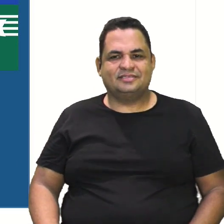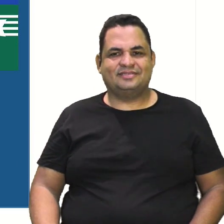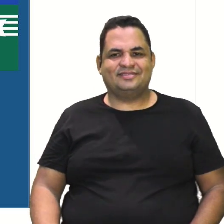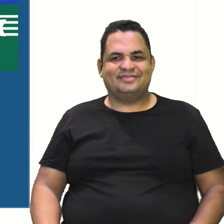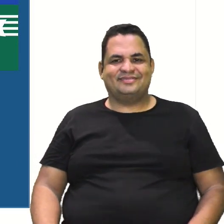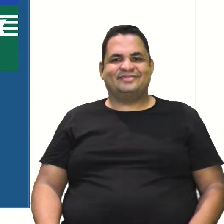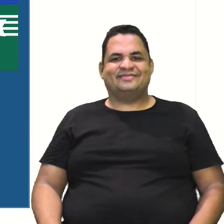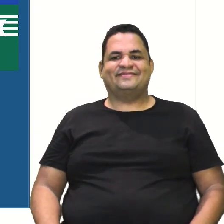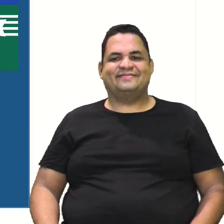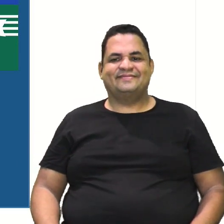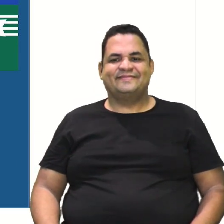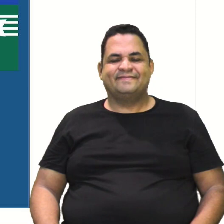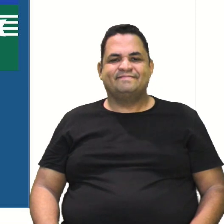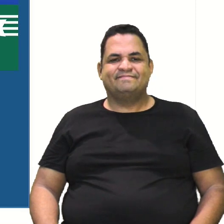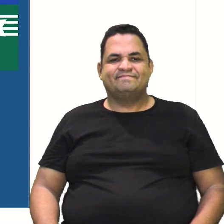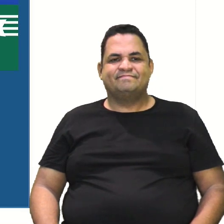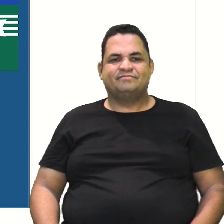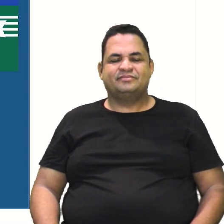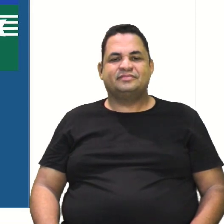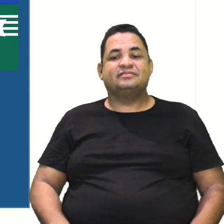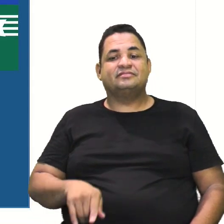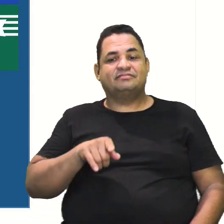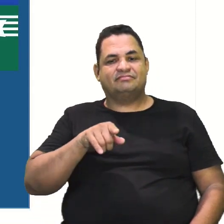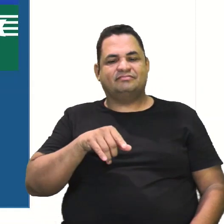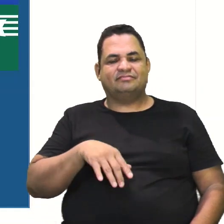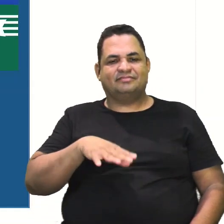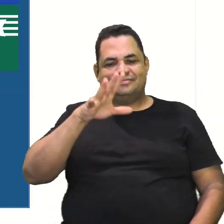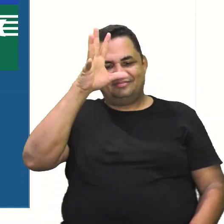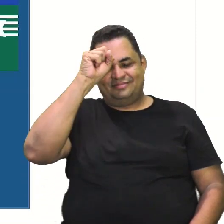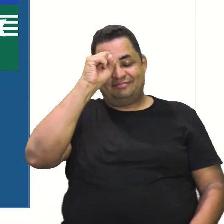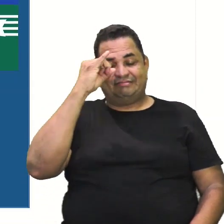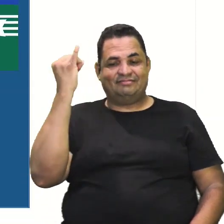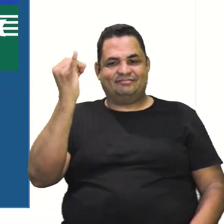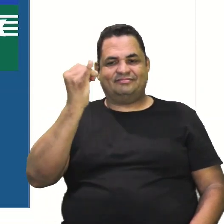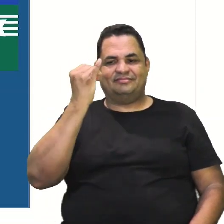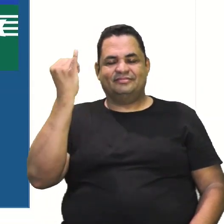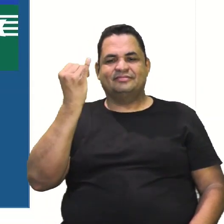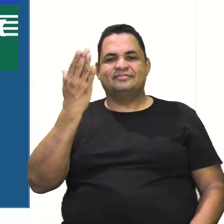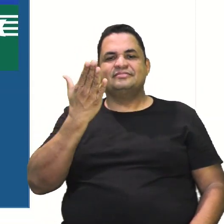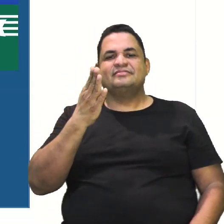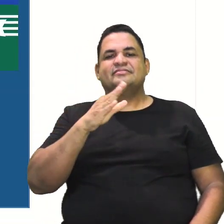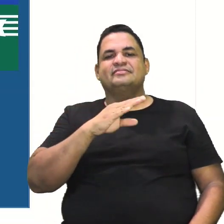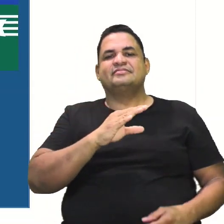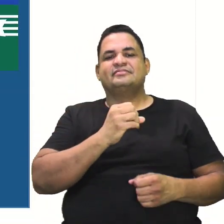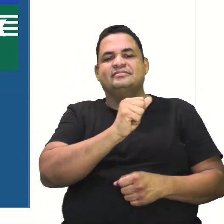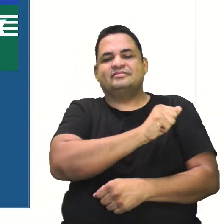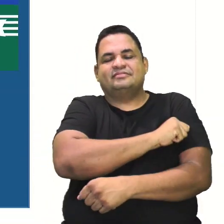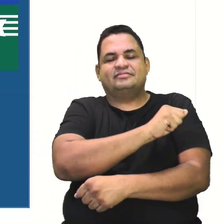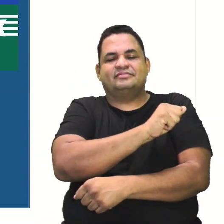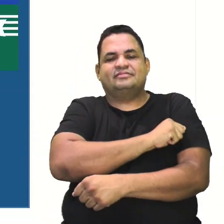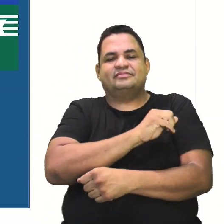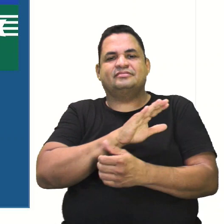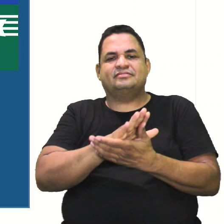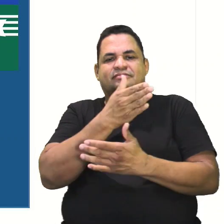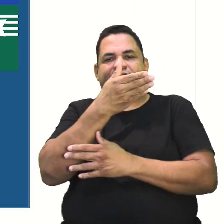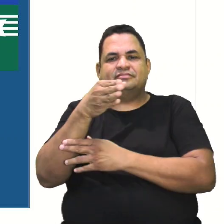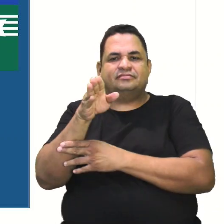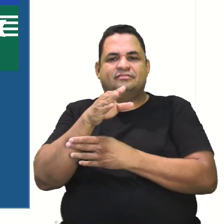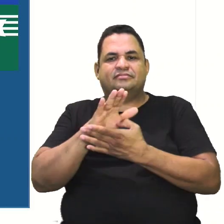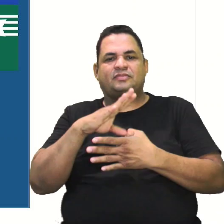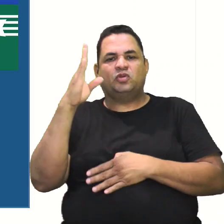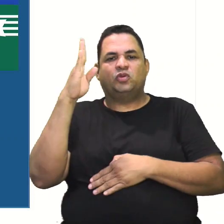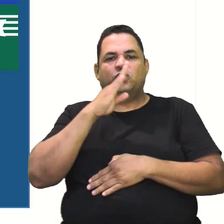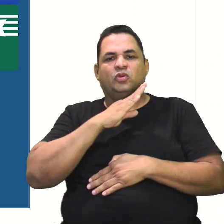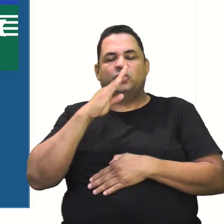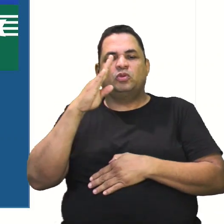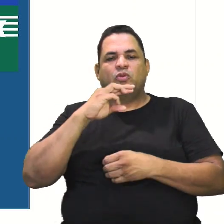reta reversa. Então você aprendeu. Aprendi. Isso é o mais importante. E aí, galera do grupo, a bandeira do município de